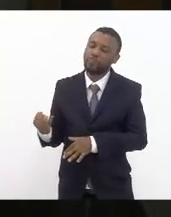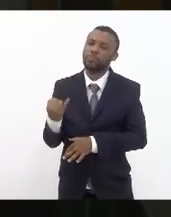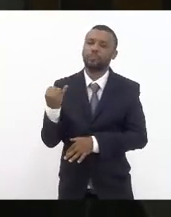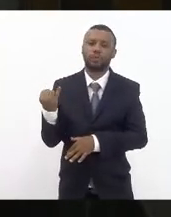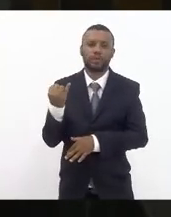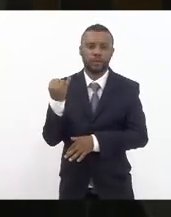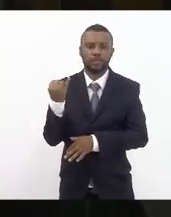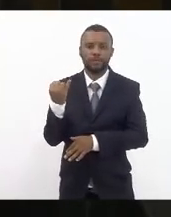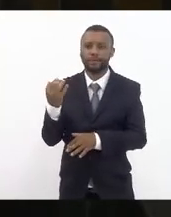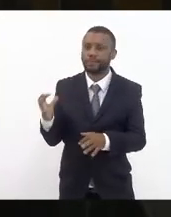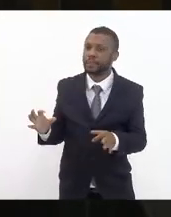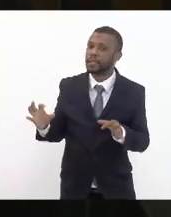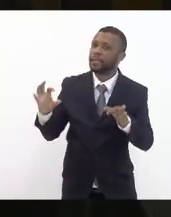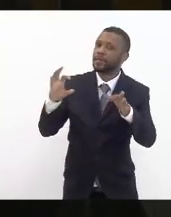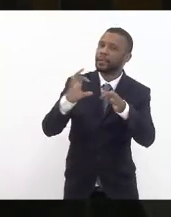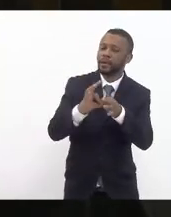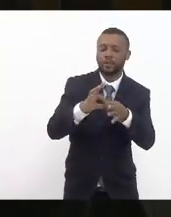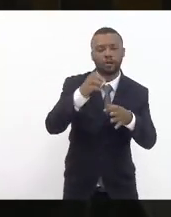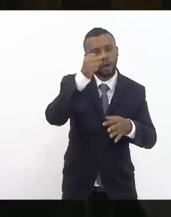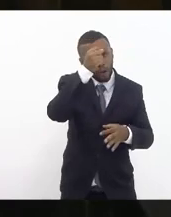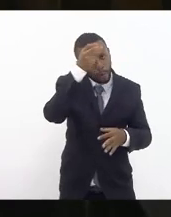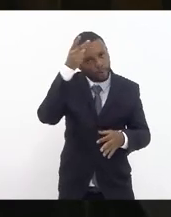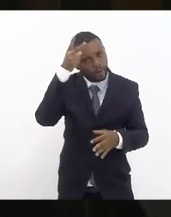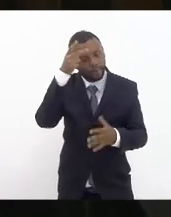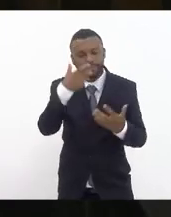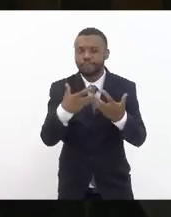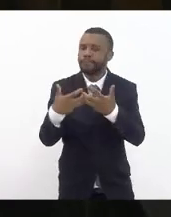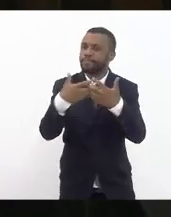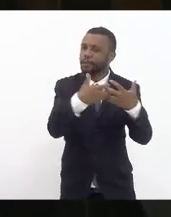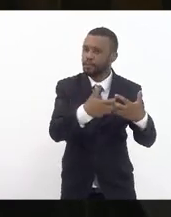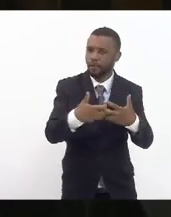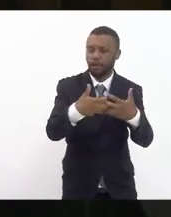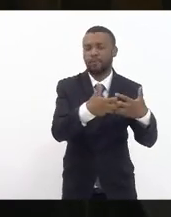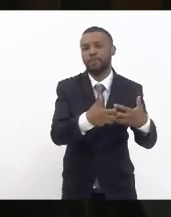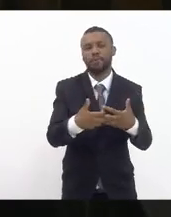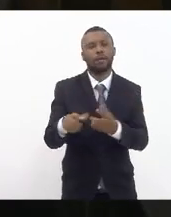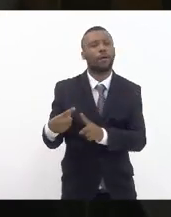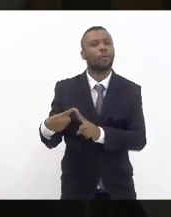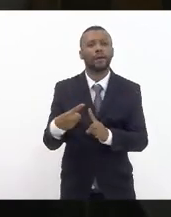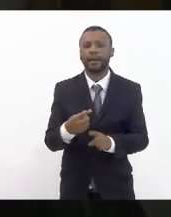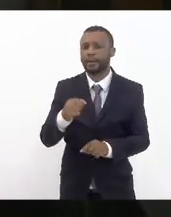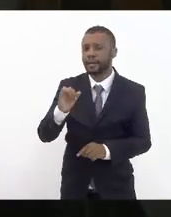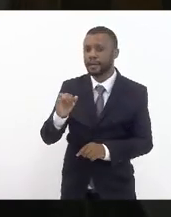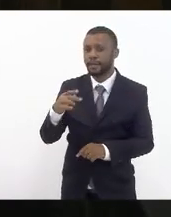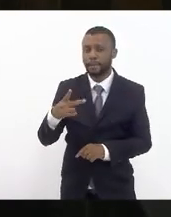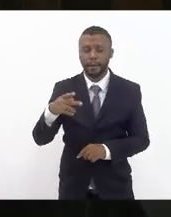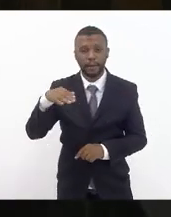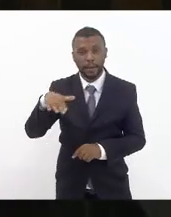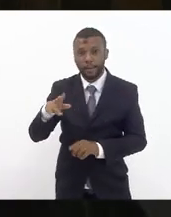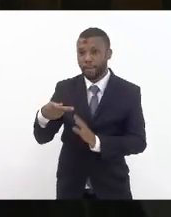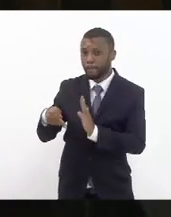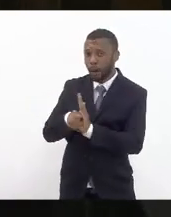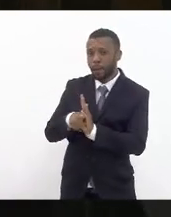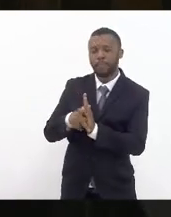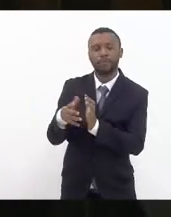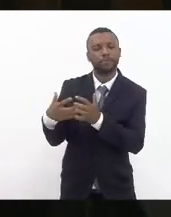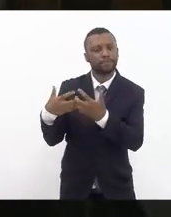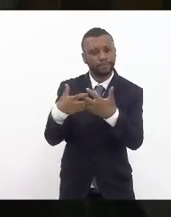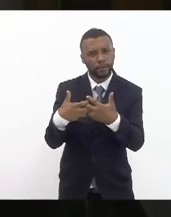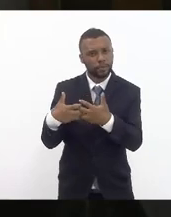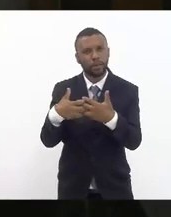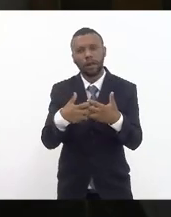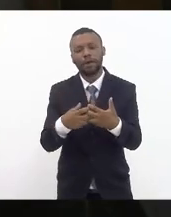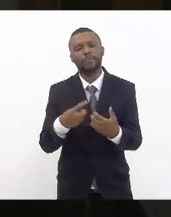importantíssimas para o município de Petrópolis, porque este IPM de Petrópolis, há